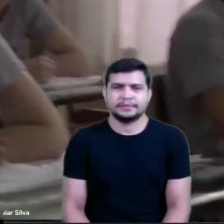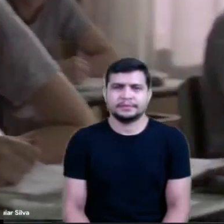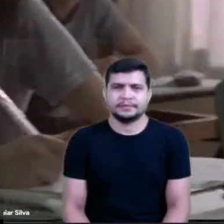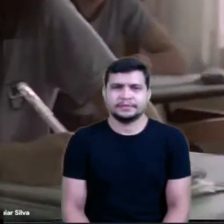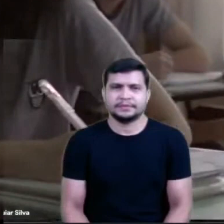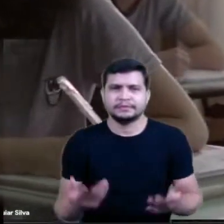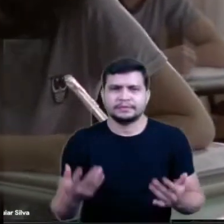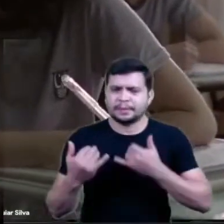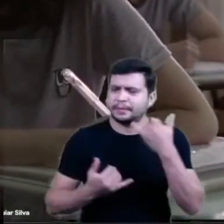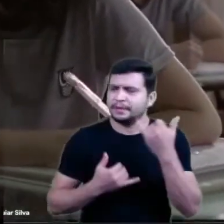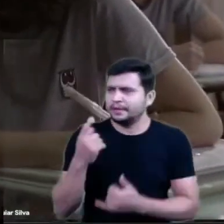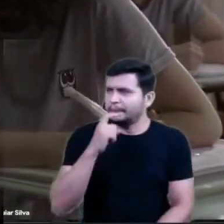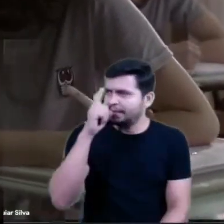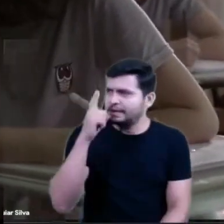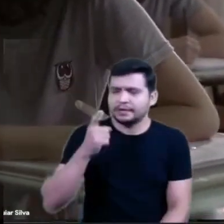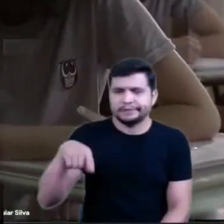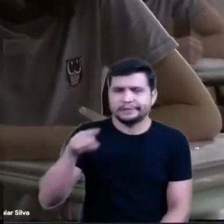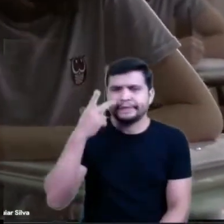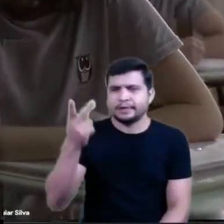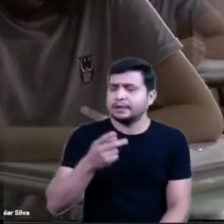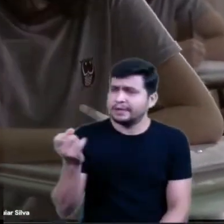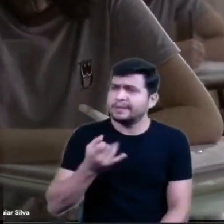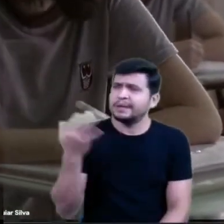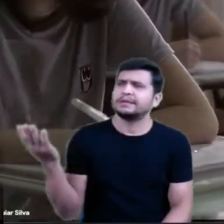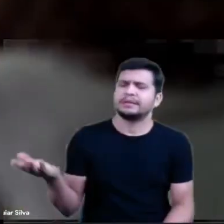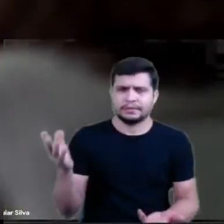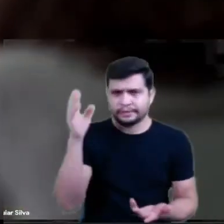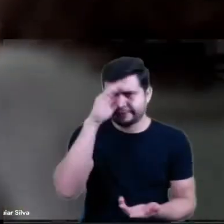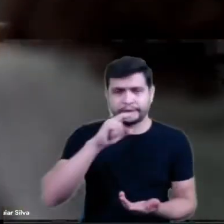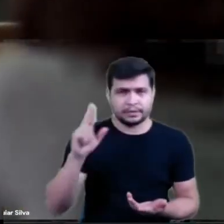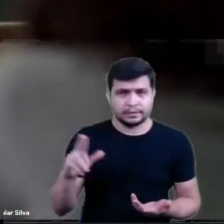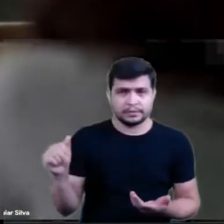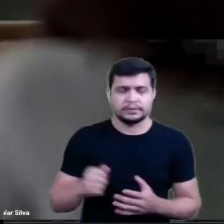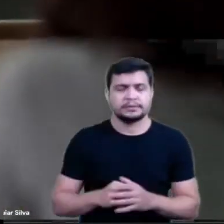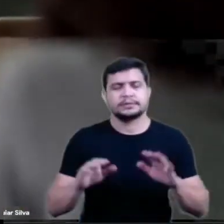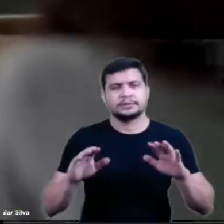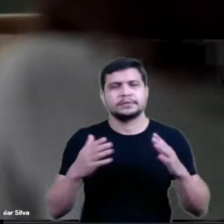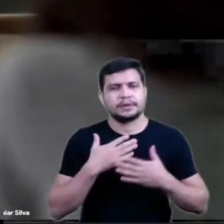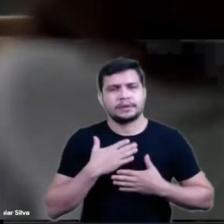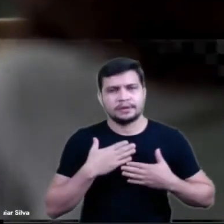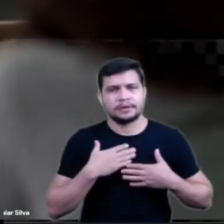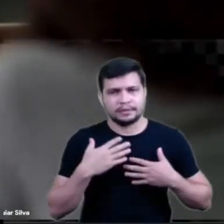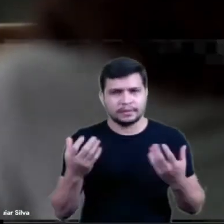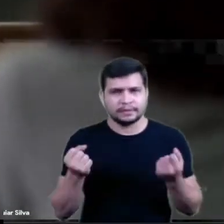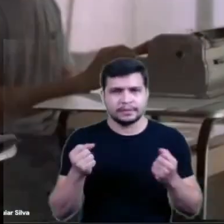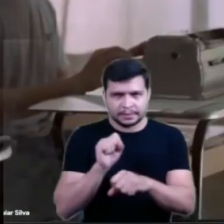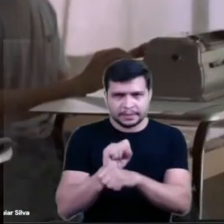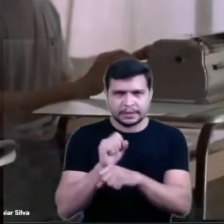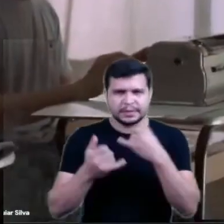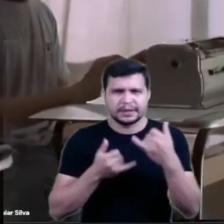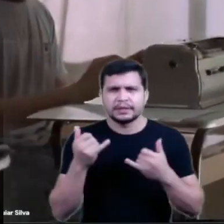Ai, que brincadeira mais sem graça. Vão repetir isso quantas vezes? Não vou aprender nunca, né? Gente, calma. Vamos lá? Parar de